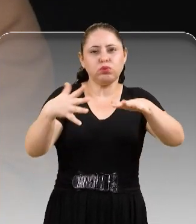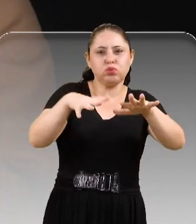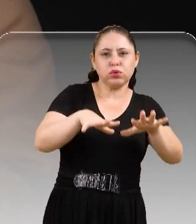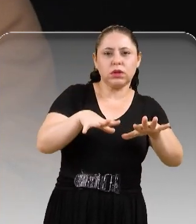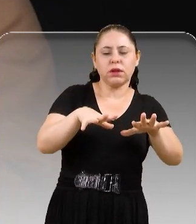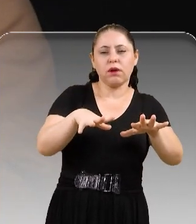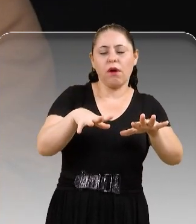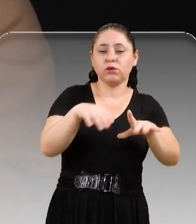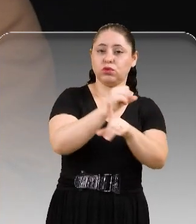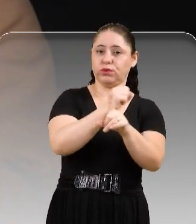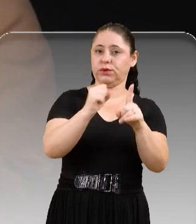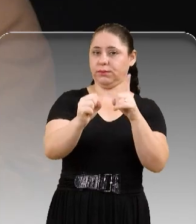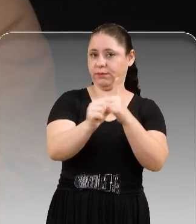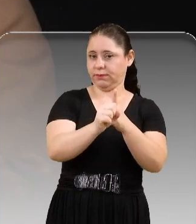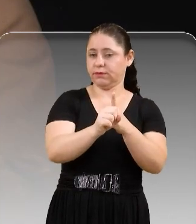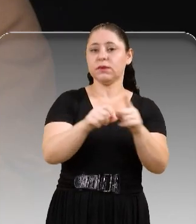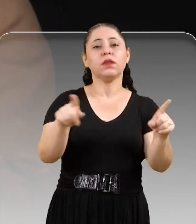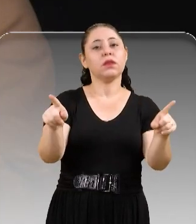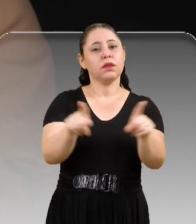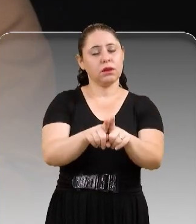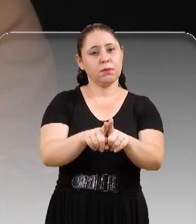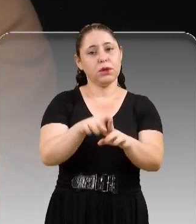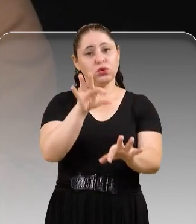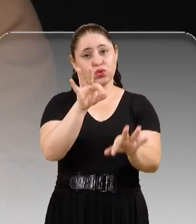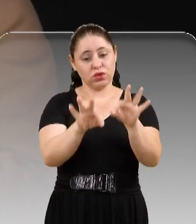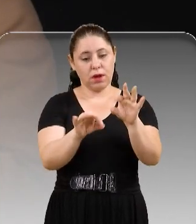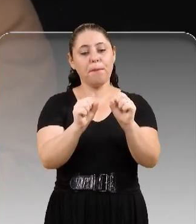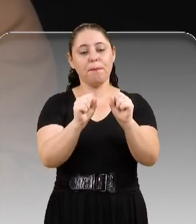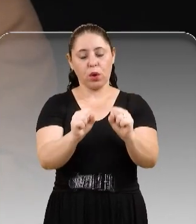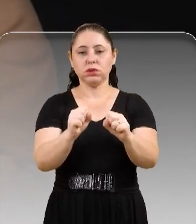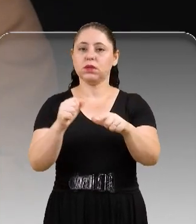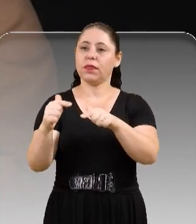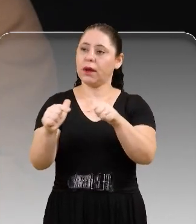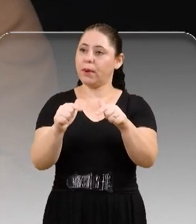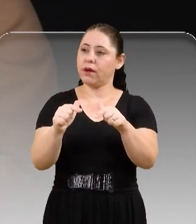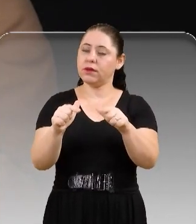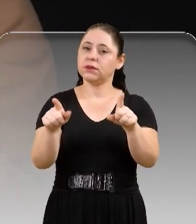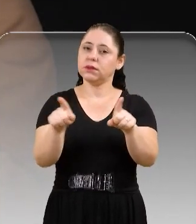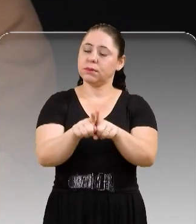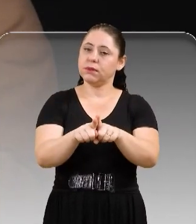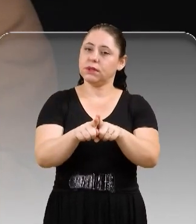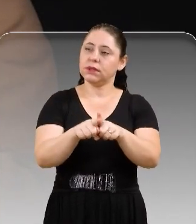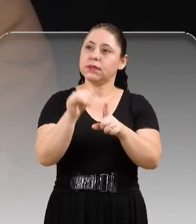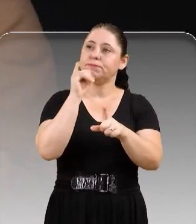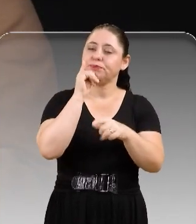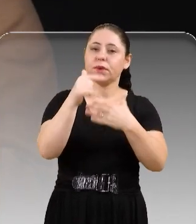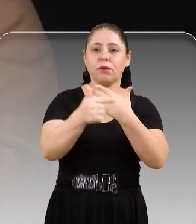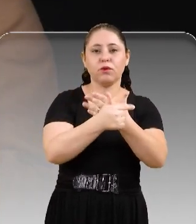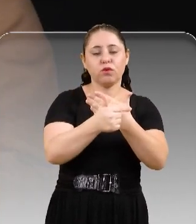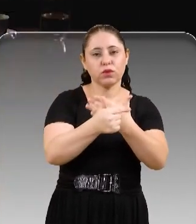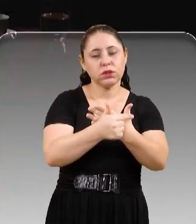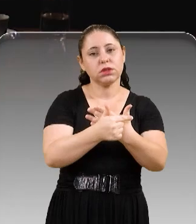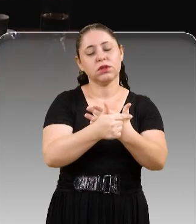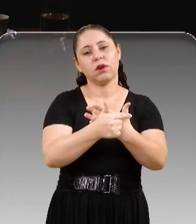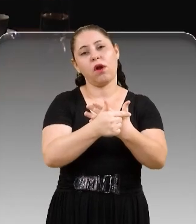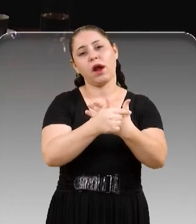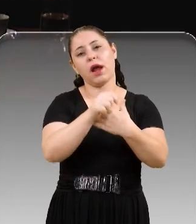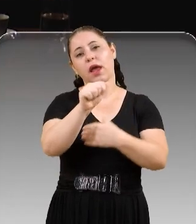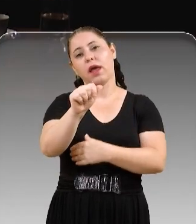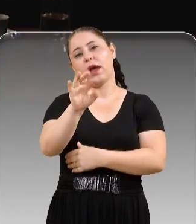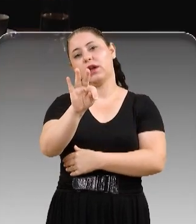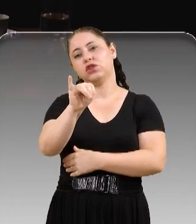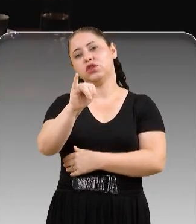social, e que o judiciário pode trabalhar para além das suas funções normais, as chamadas funções atípicas do Poder